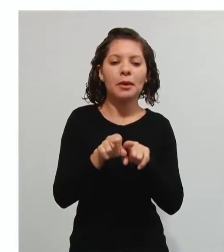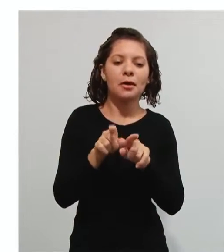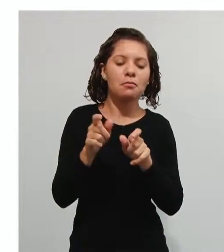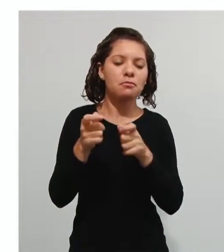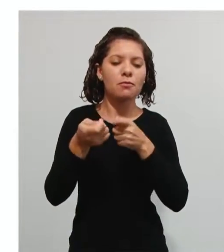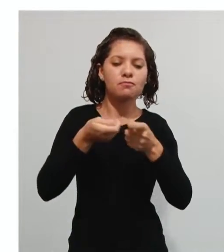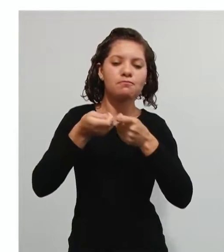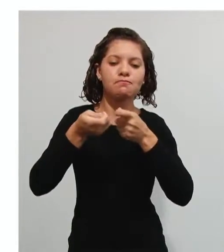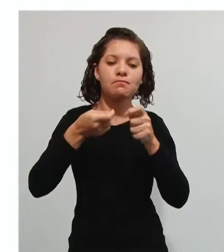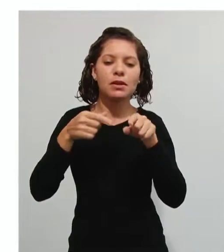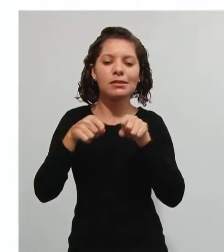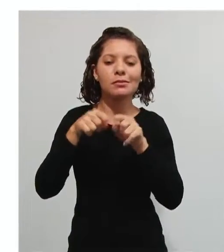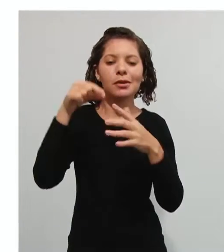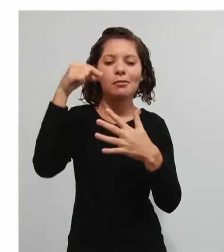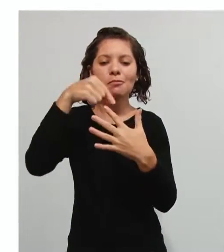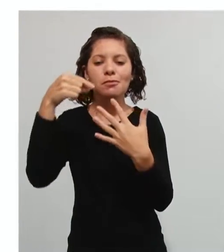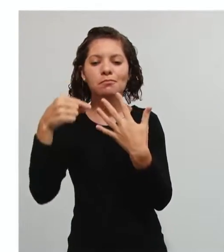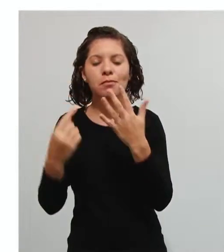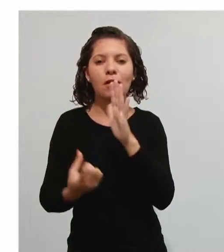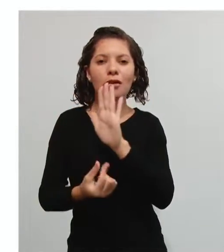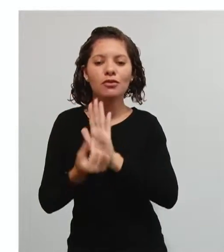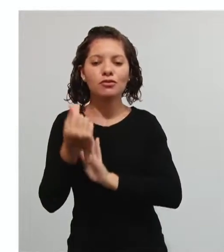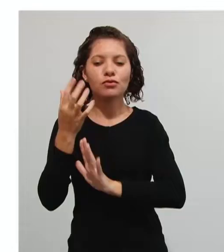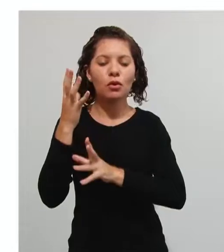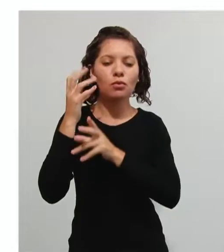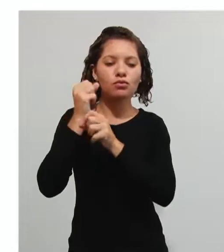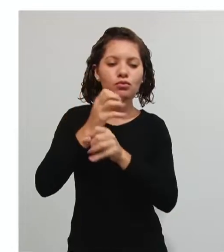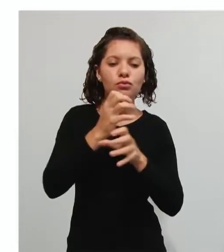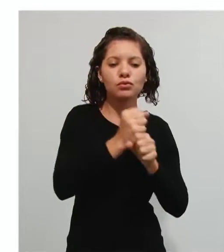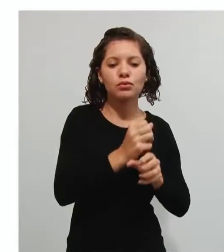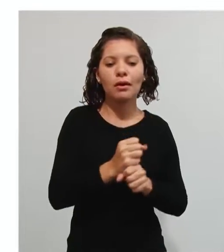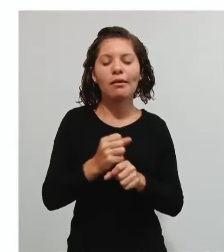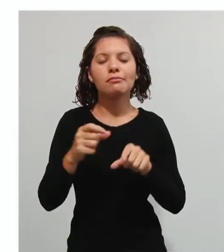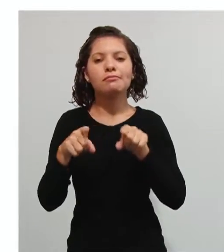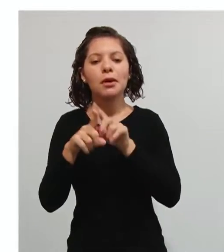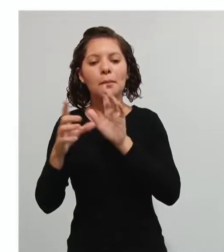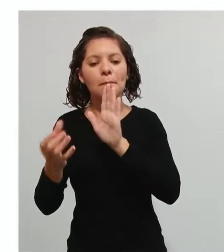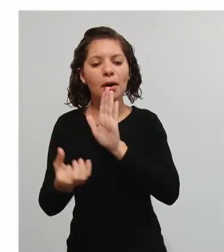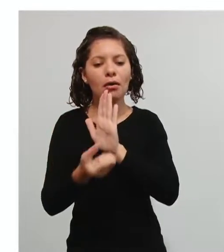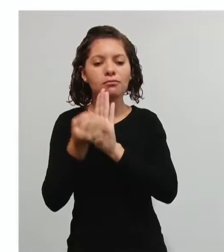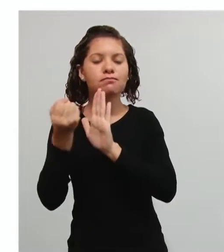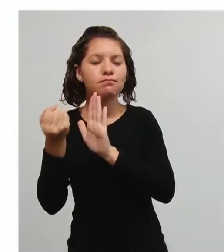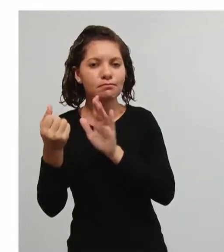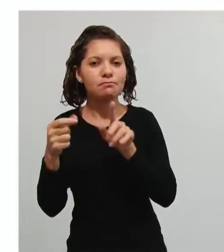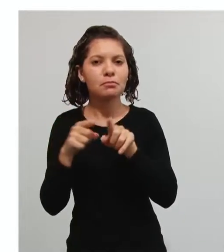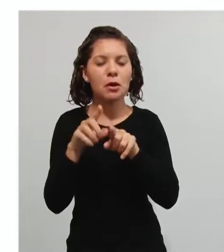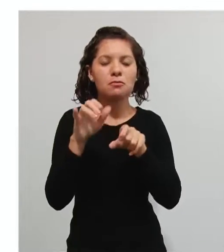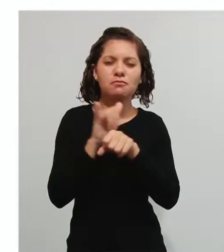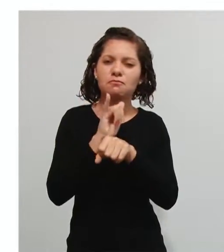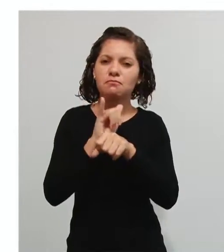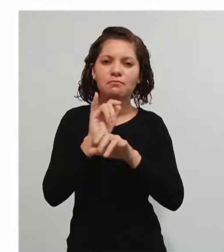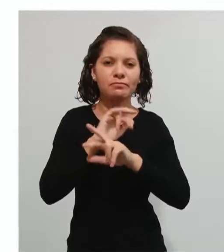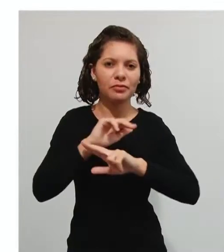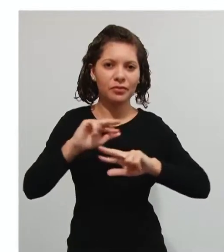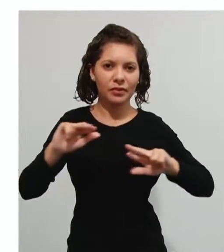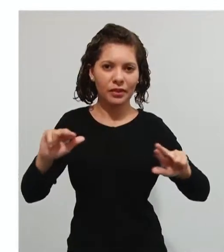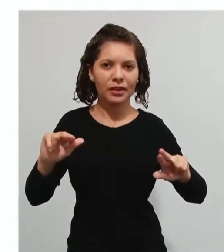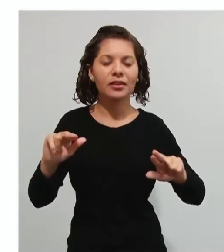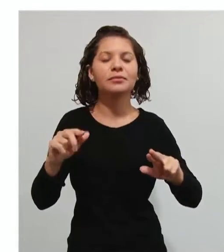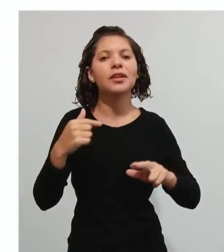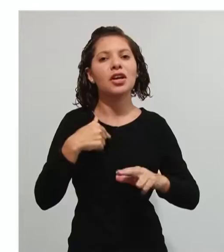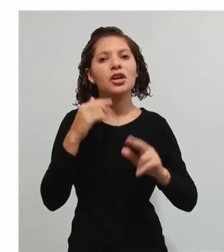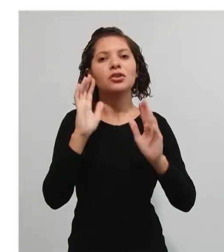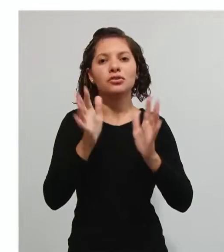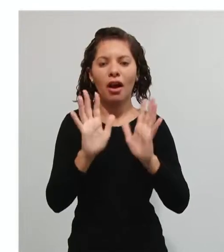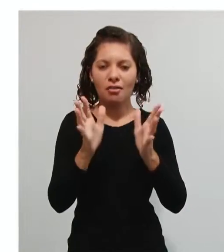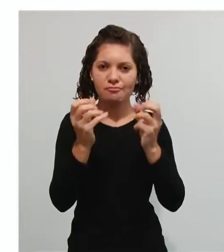economicidade e nos aspectos financeiros contábeis, patrimoniais e operacionais. Eu falei ainda há pouco para